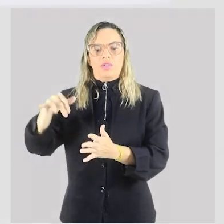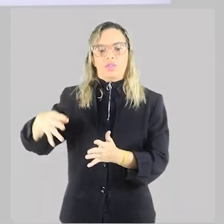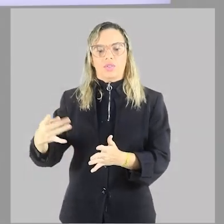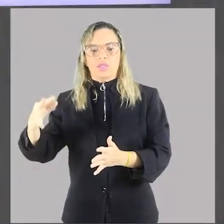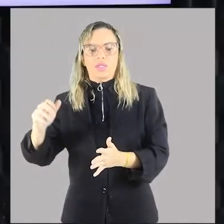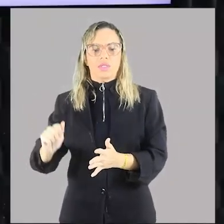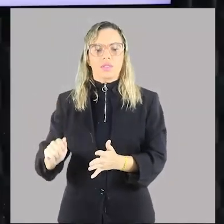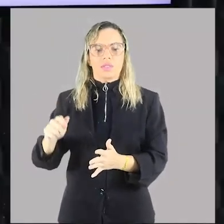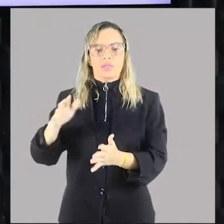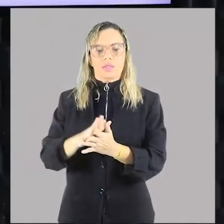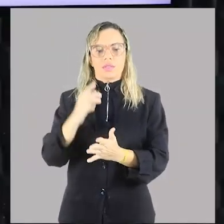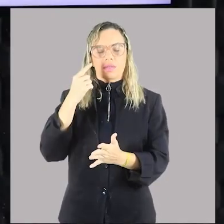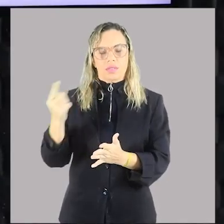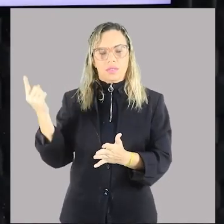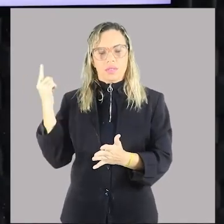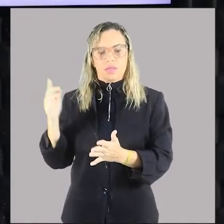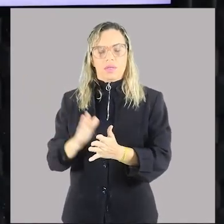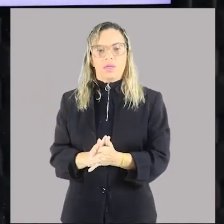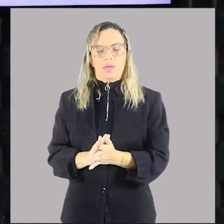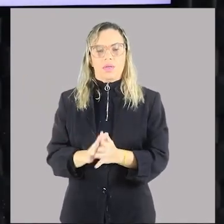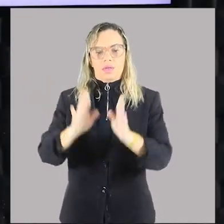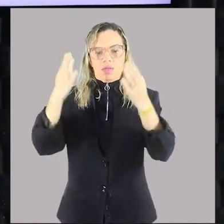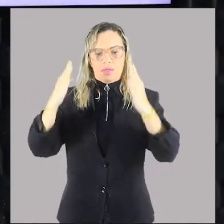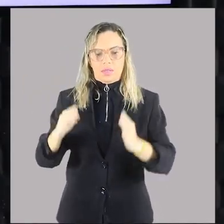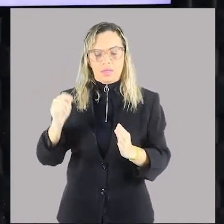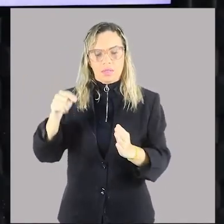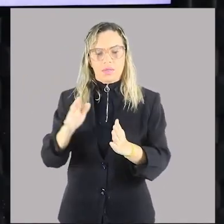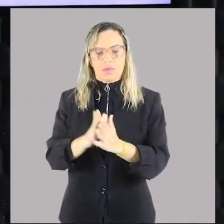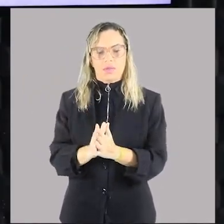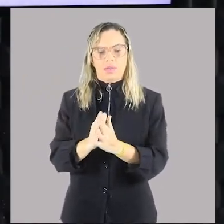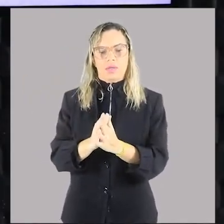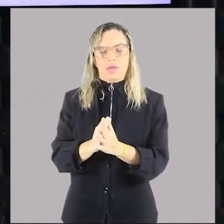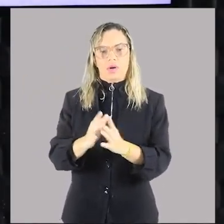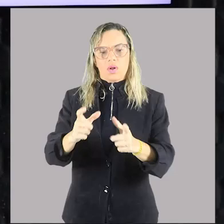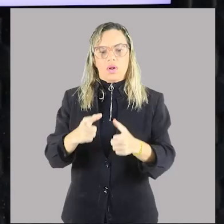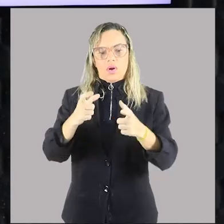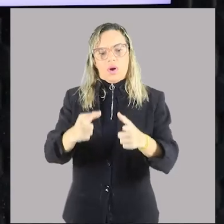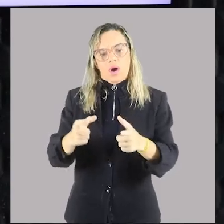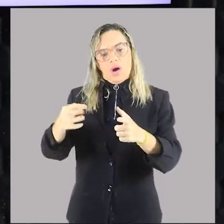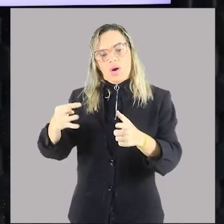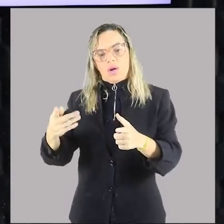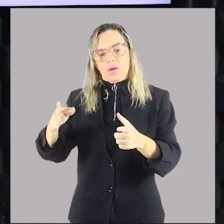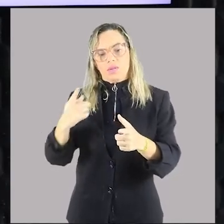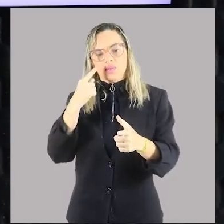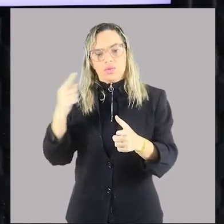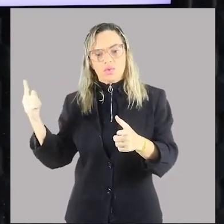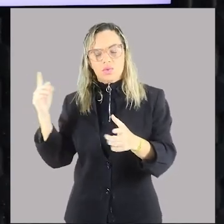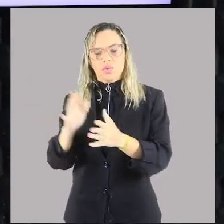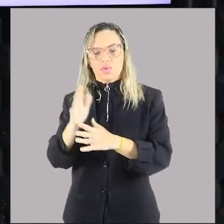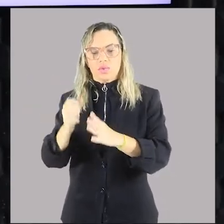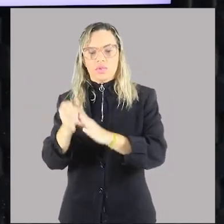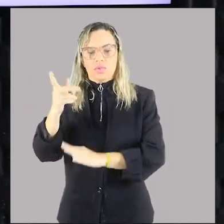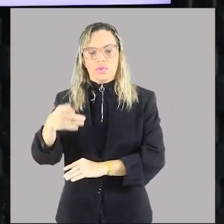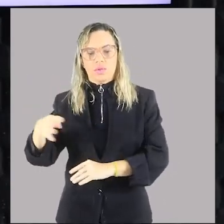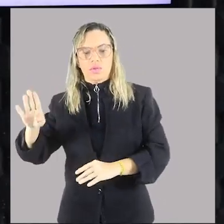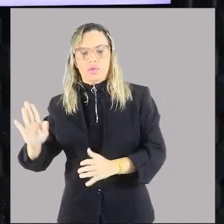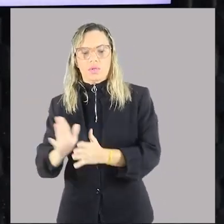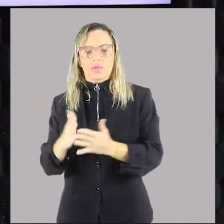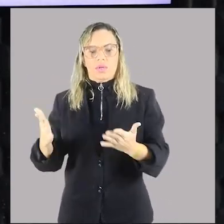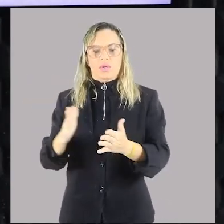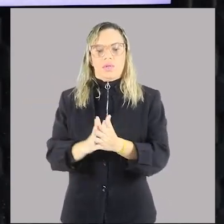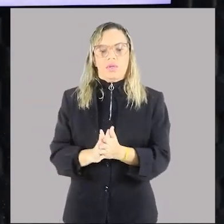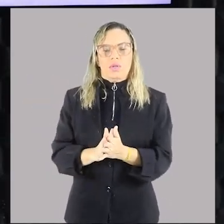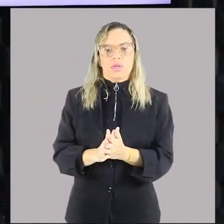A administração pública indireta é formada pelas autarquias públicas, fundações públicas, sociedades de economia